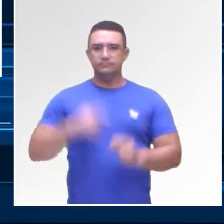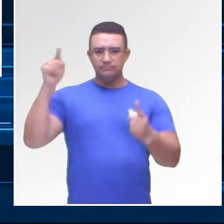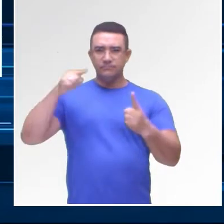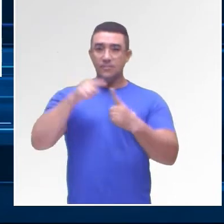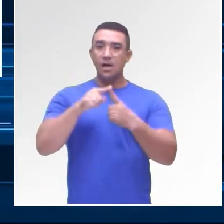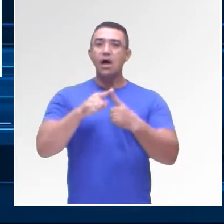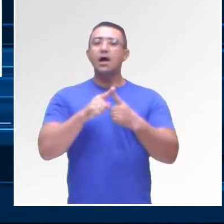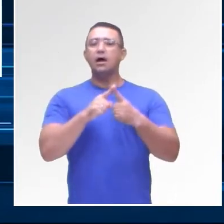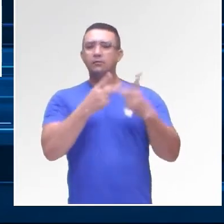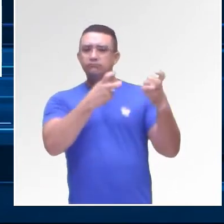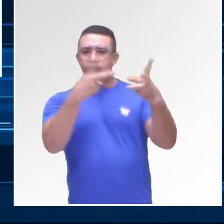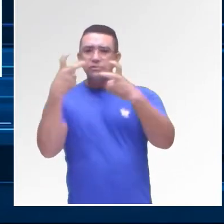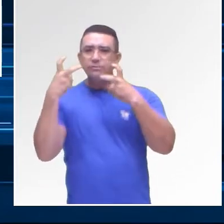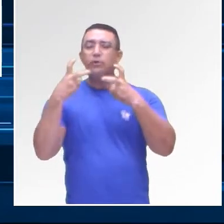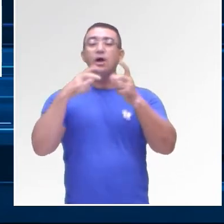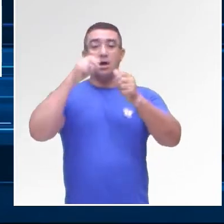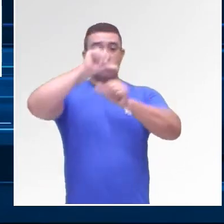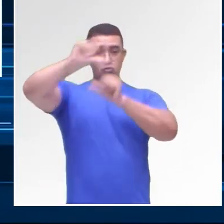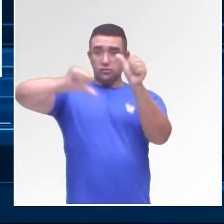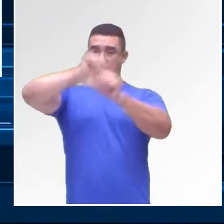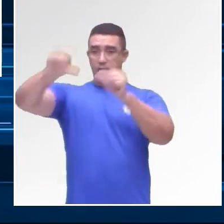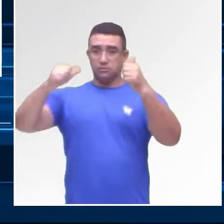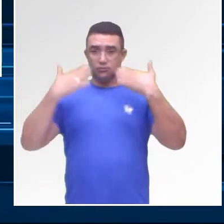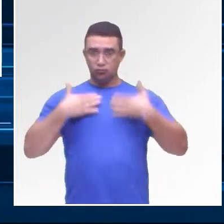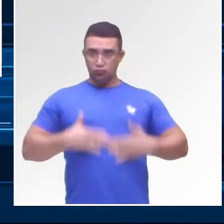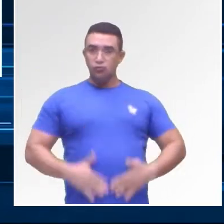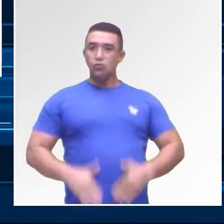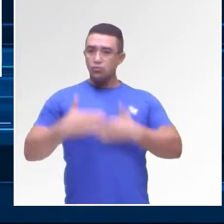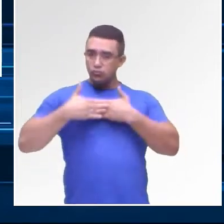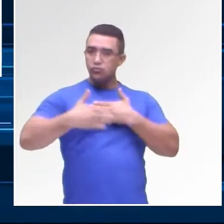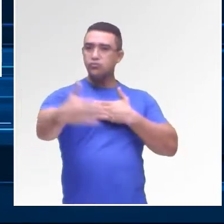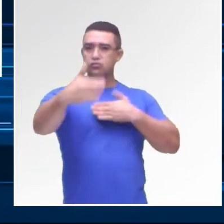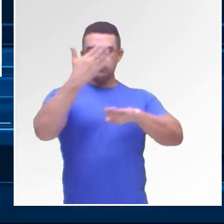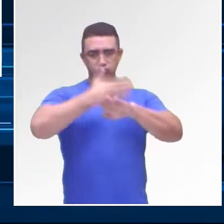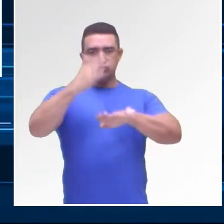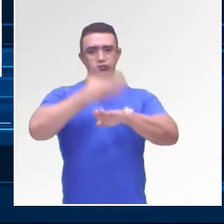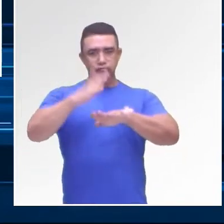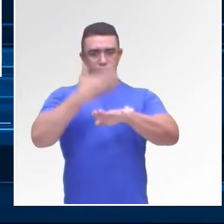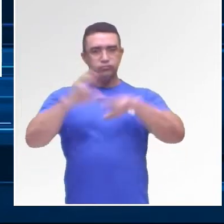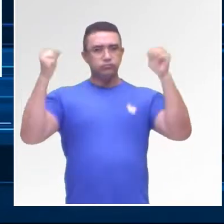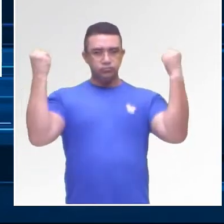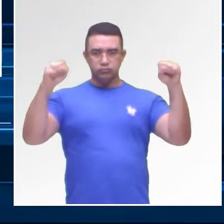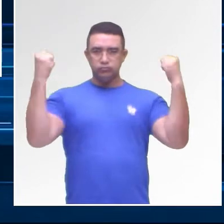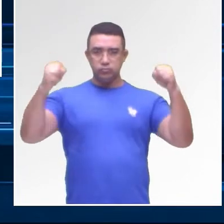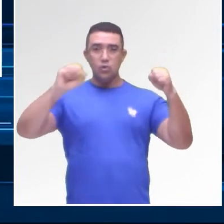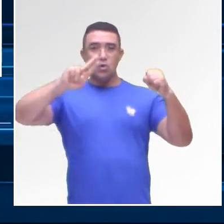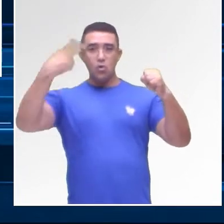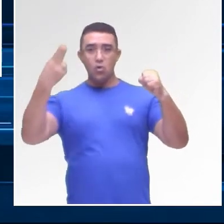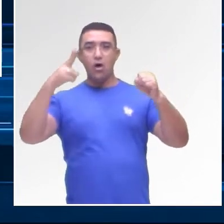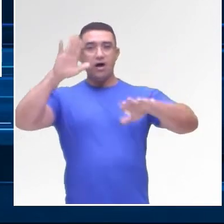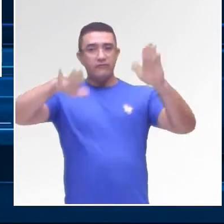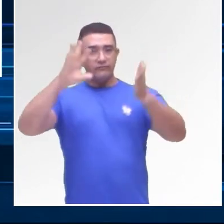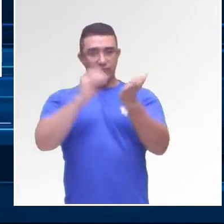Habilidade, reconhecer as alterações corporais decorrentes da prática de atividade física ou falta dela.